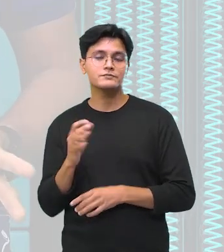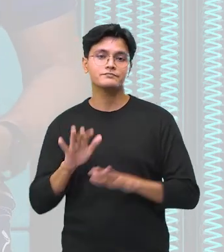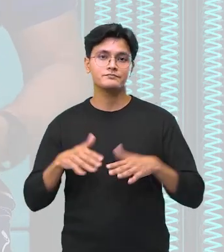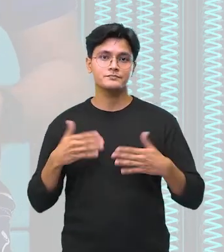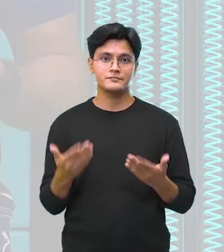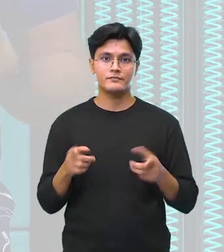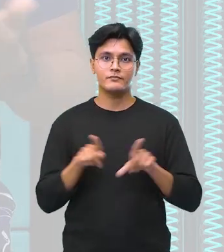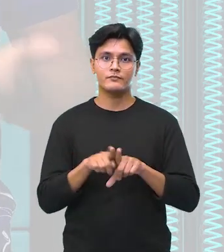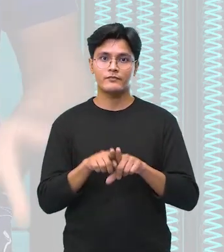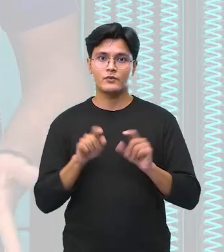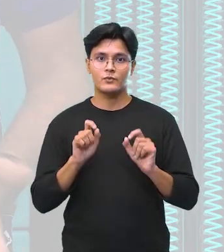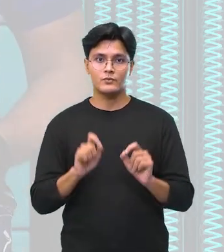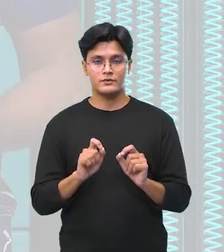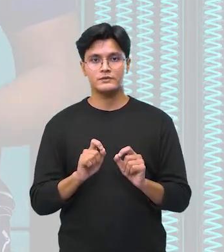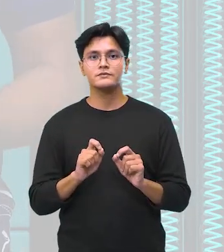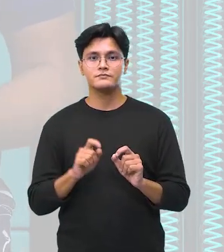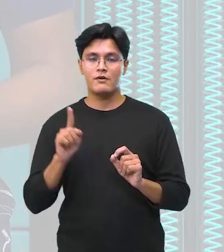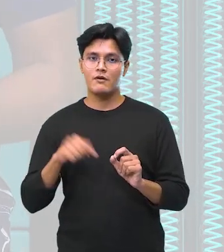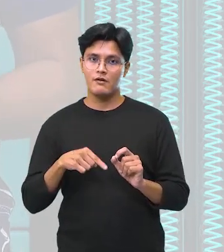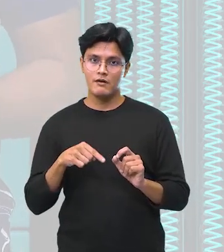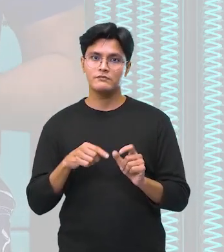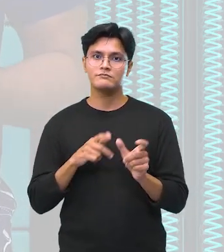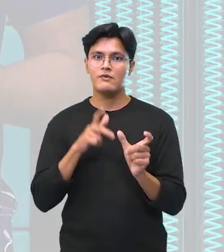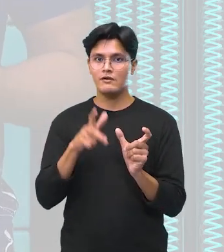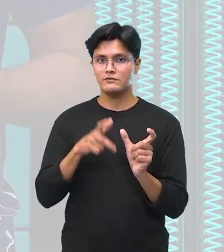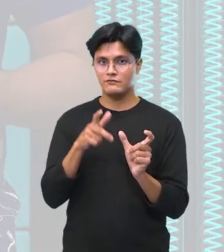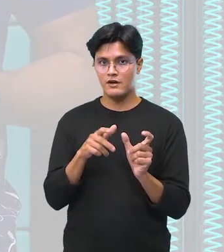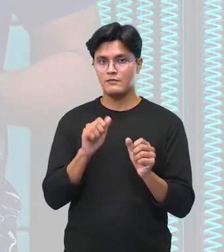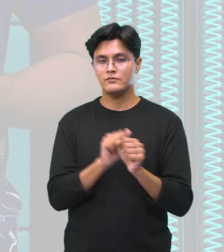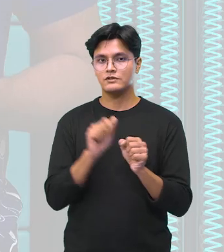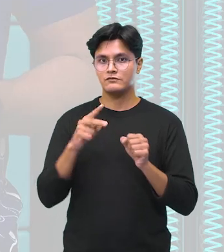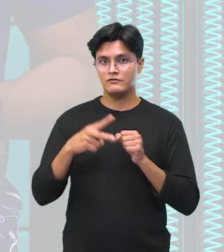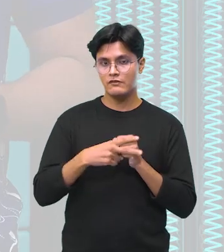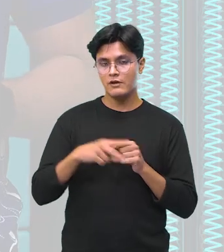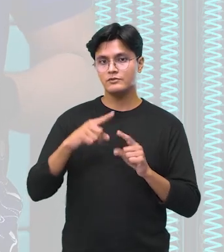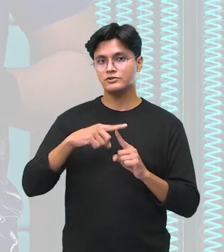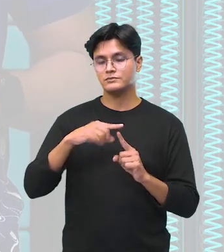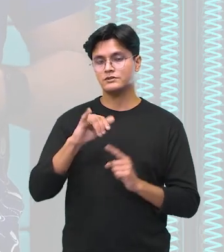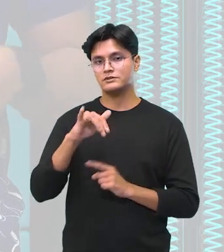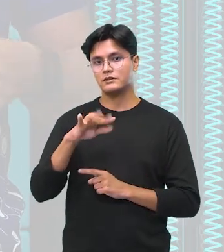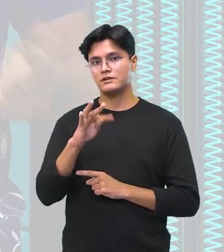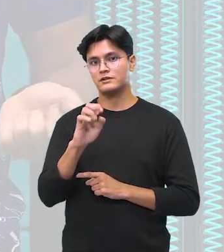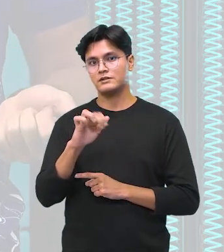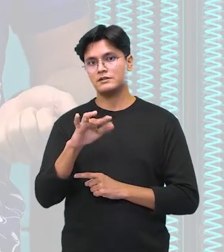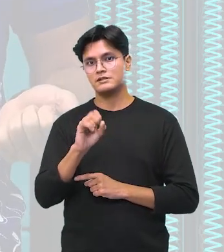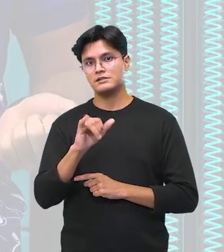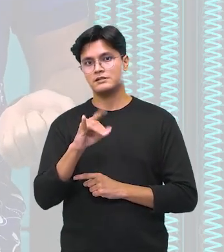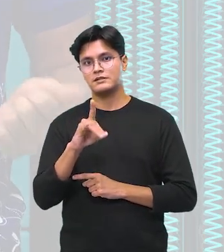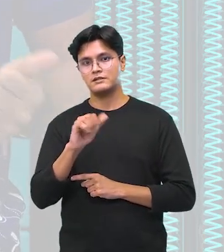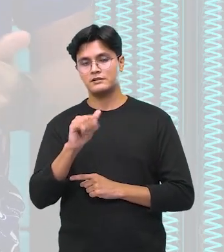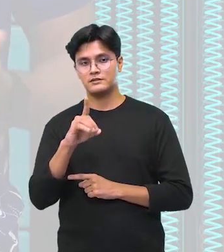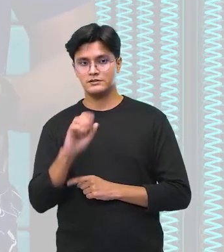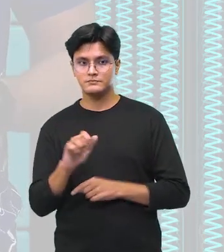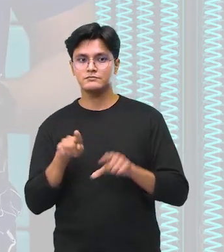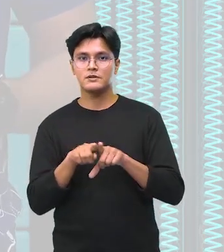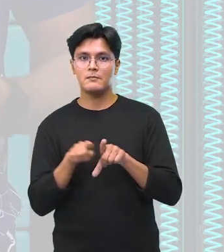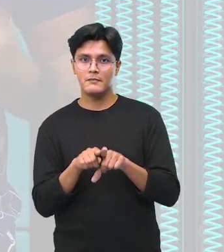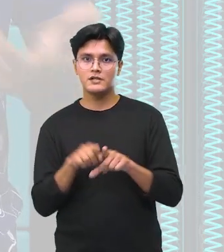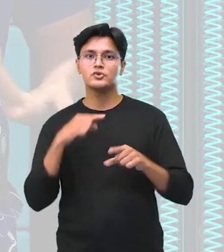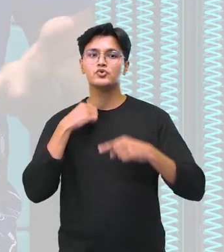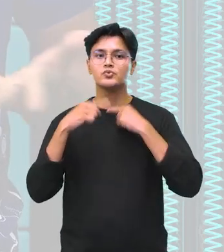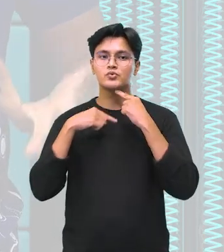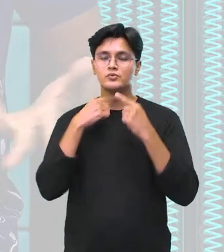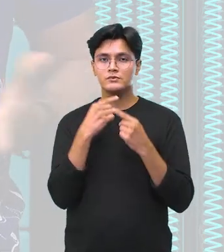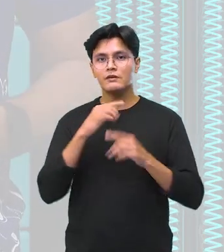demasiado, quão, quanto, tanto, né? Então aí advérbios de intensidade. Advérbios de dúvida,